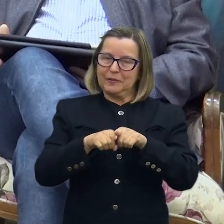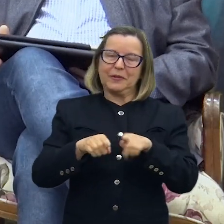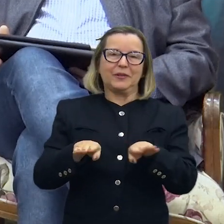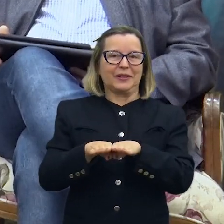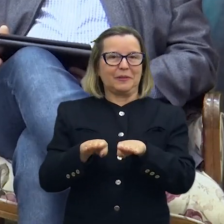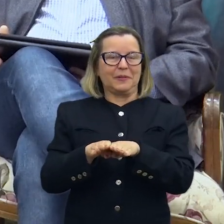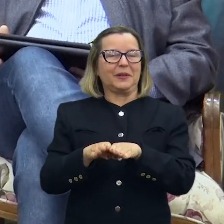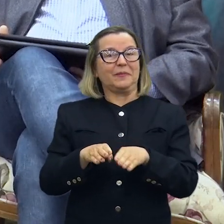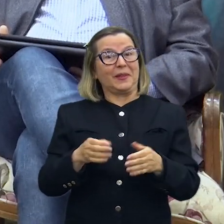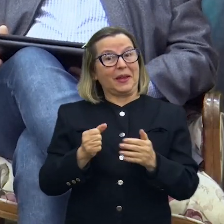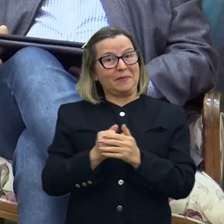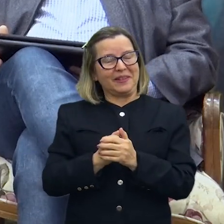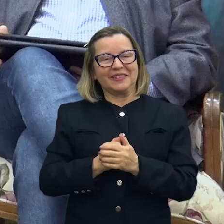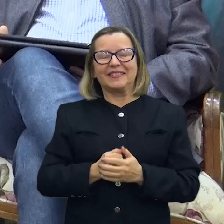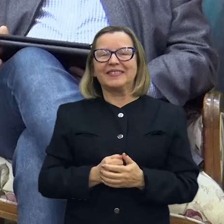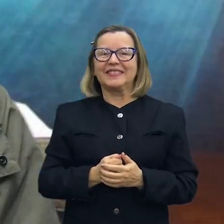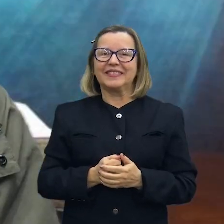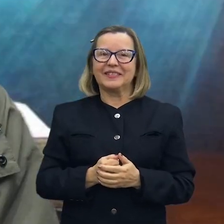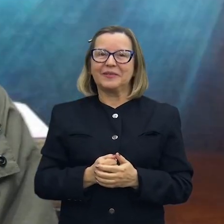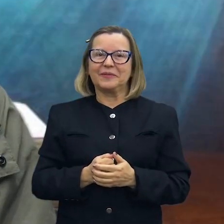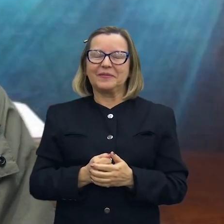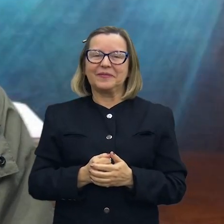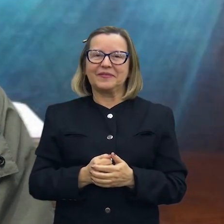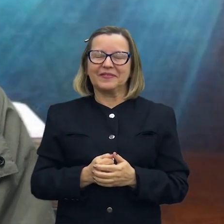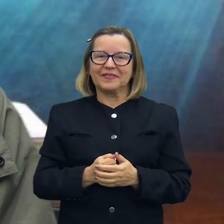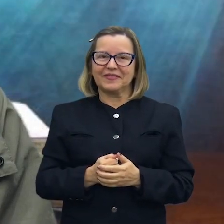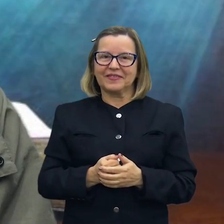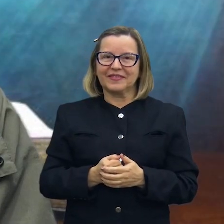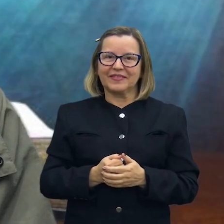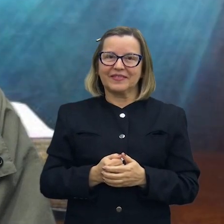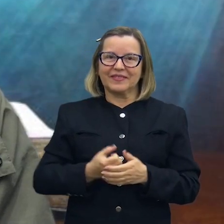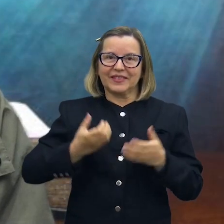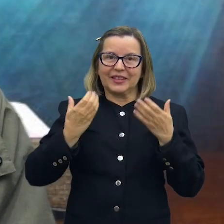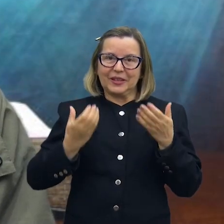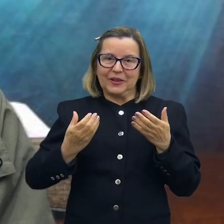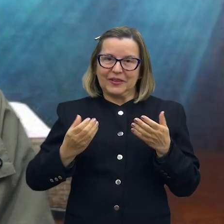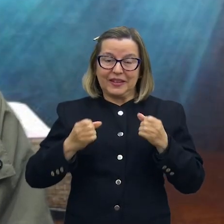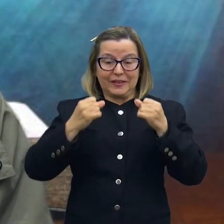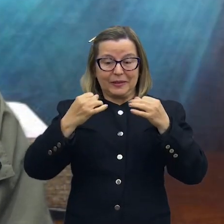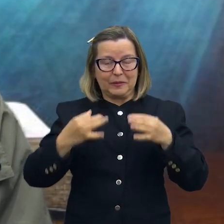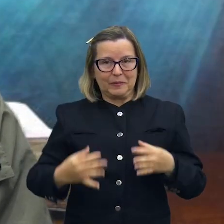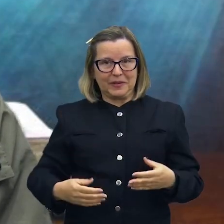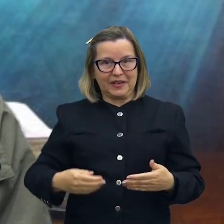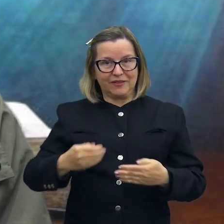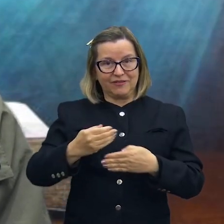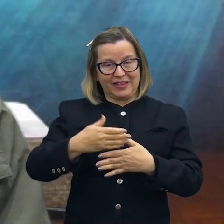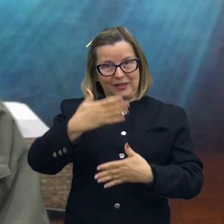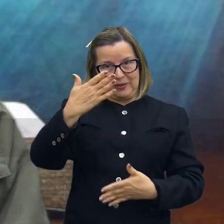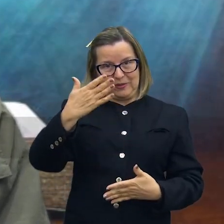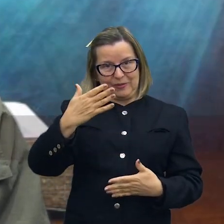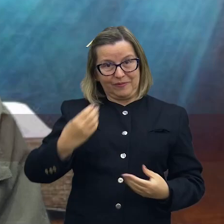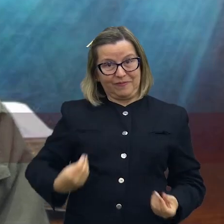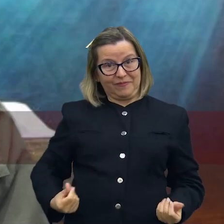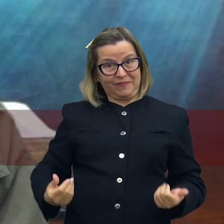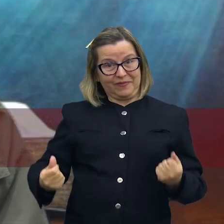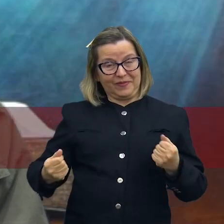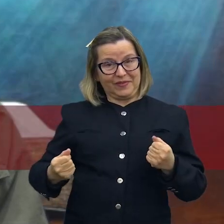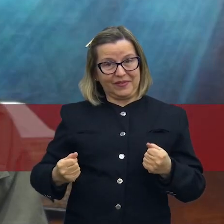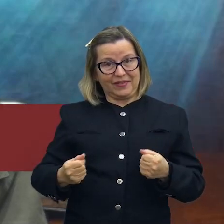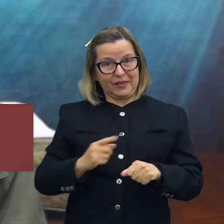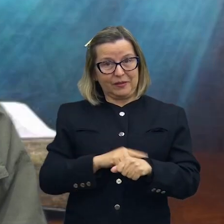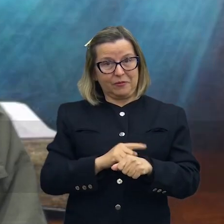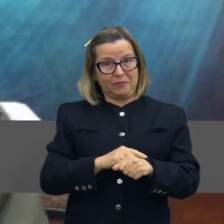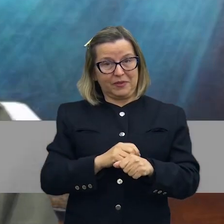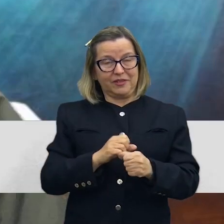nós também. Amém. Eu quero tratar sobre um assunto, finanças na